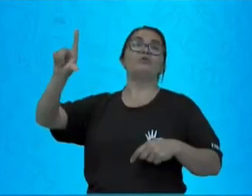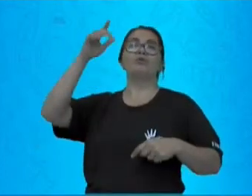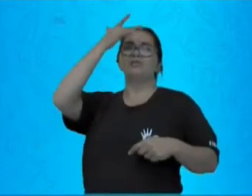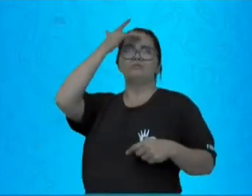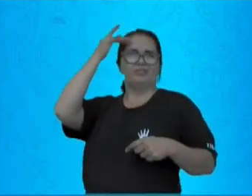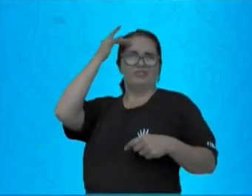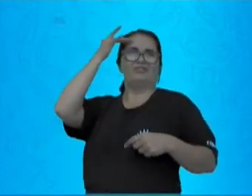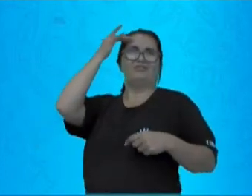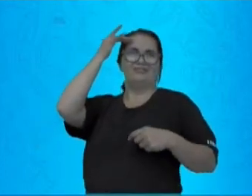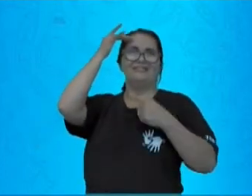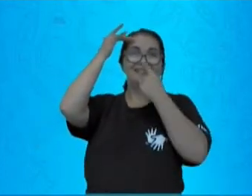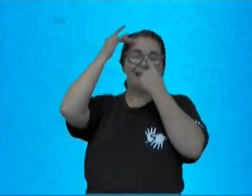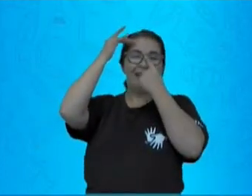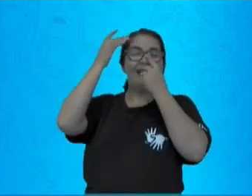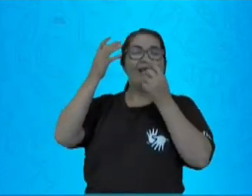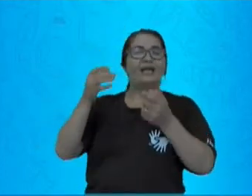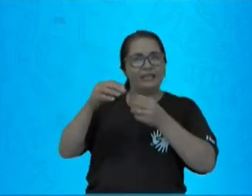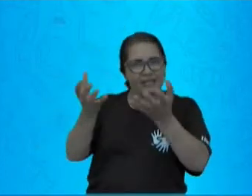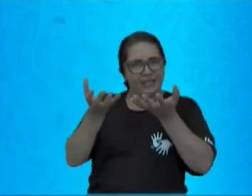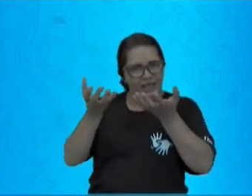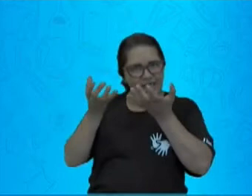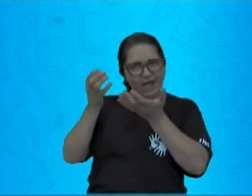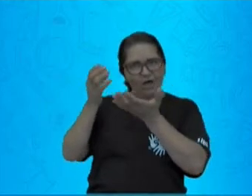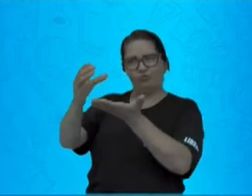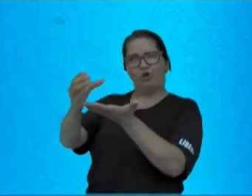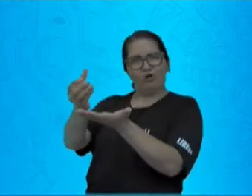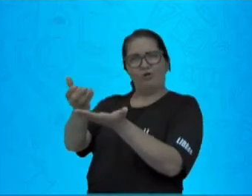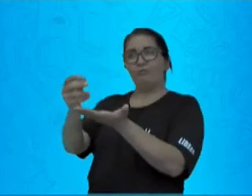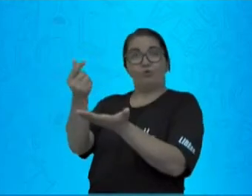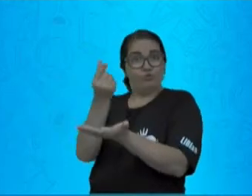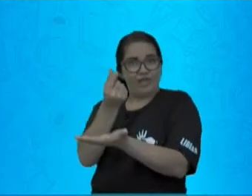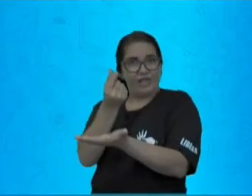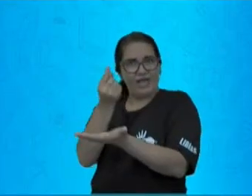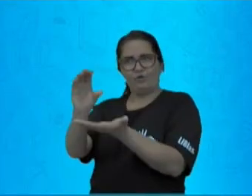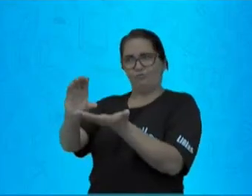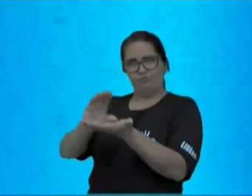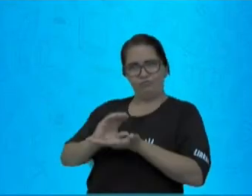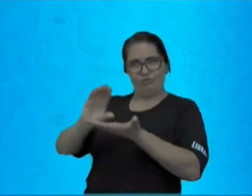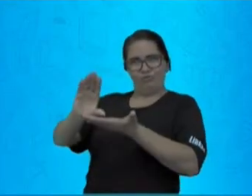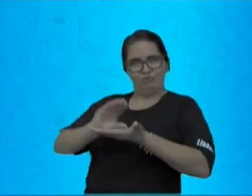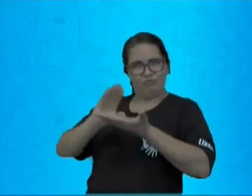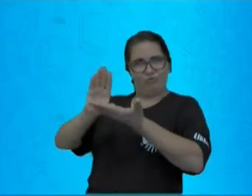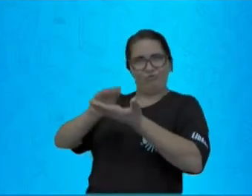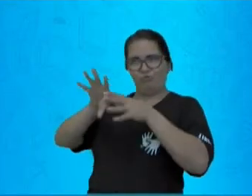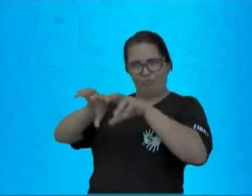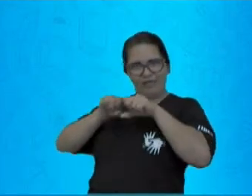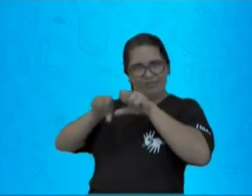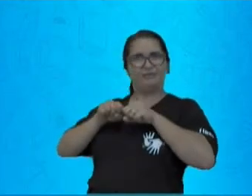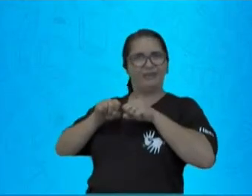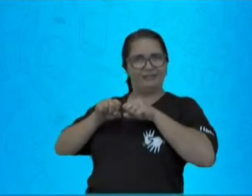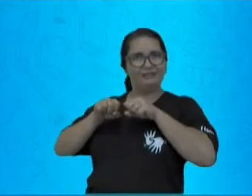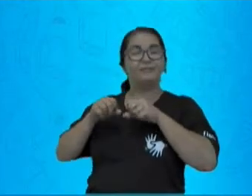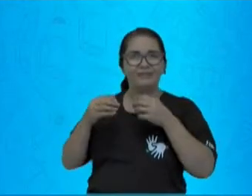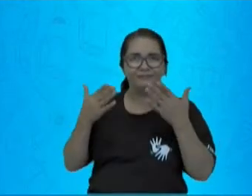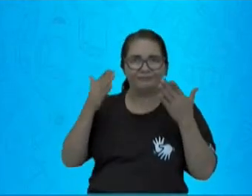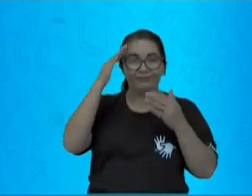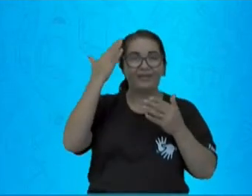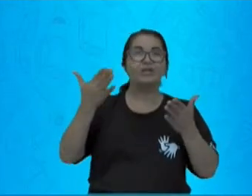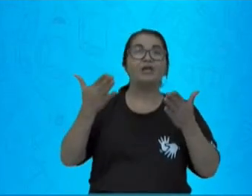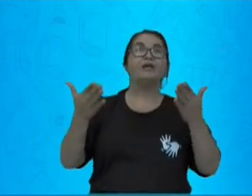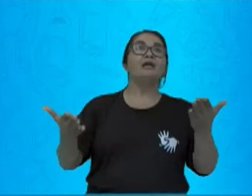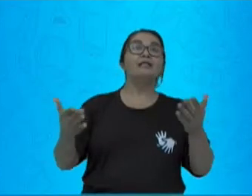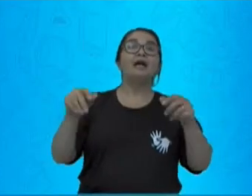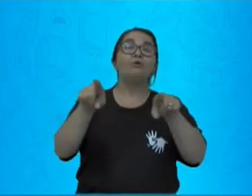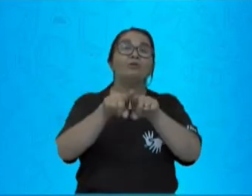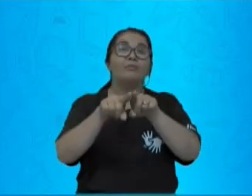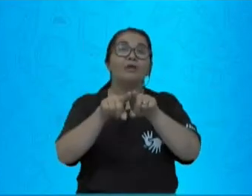A Igreja Católica usa ao seu favor as artes e cria o barroco. O barroco